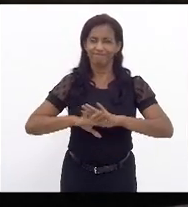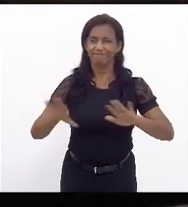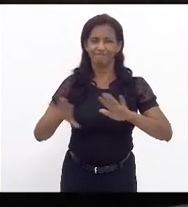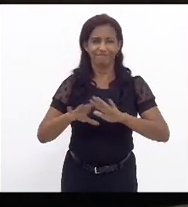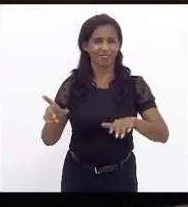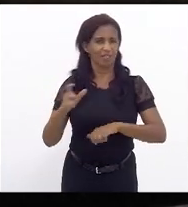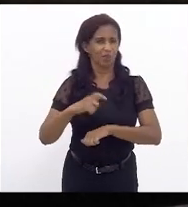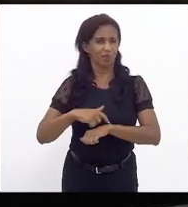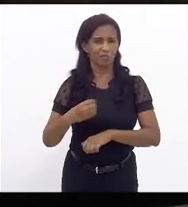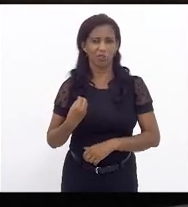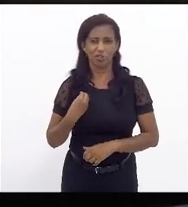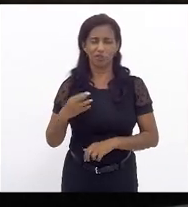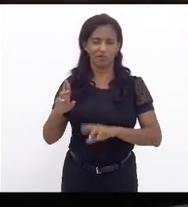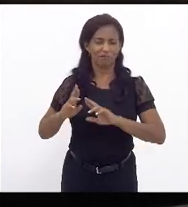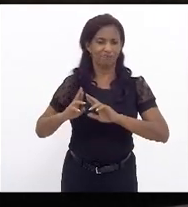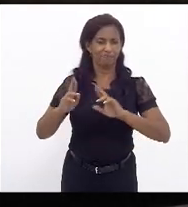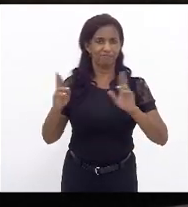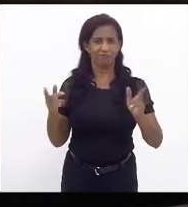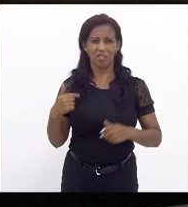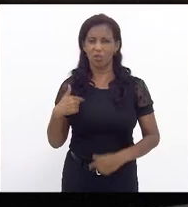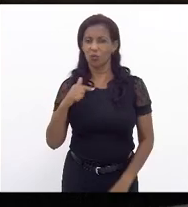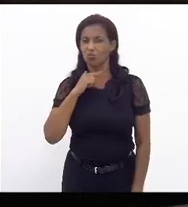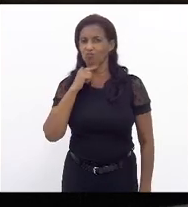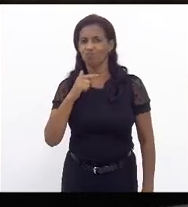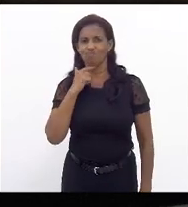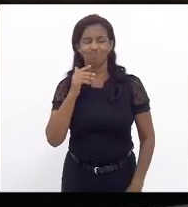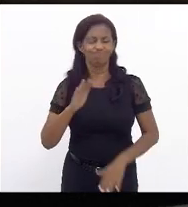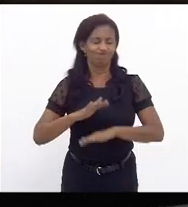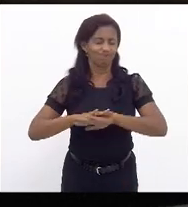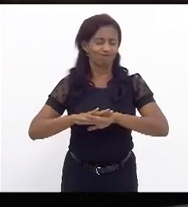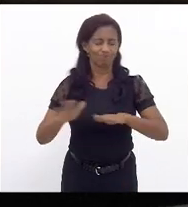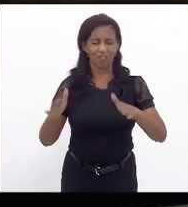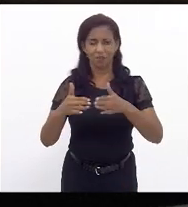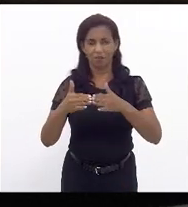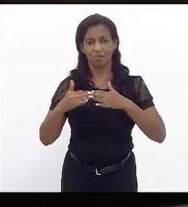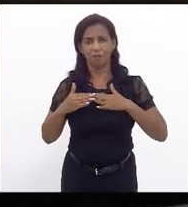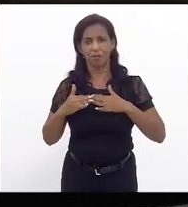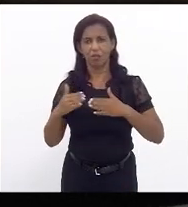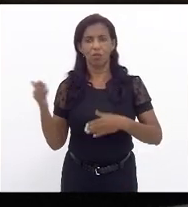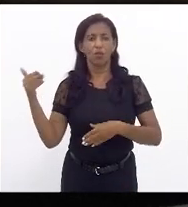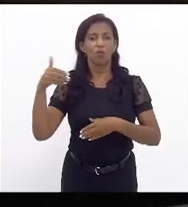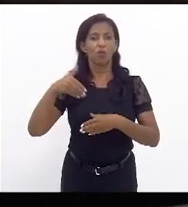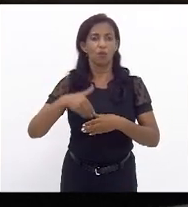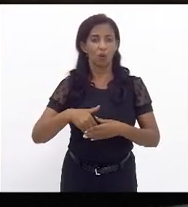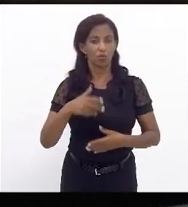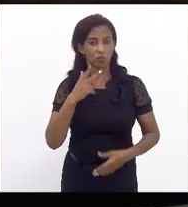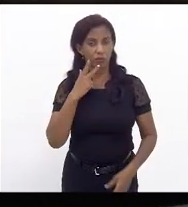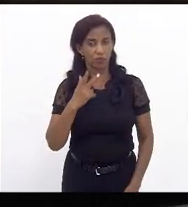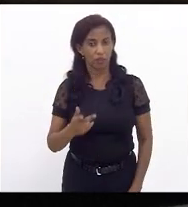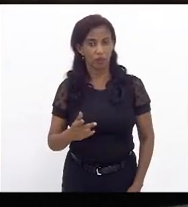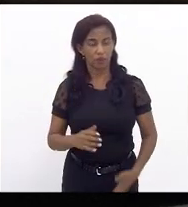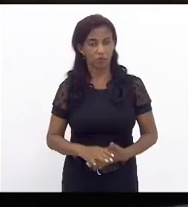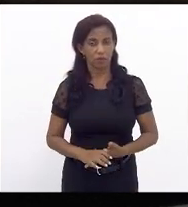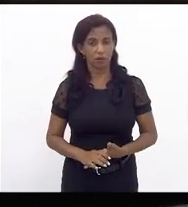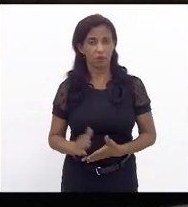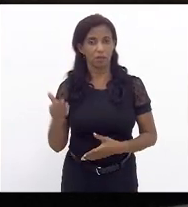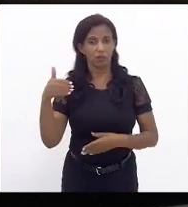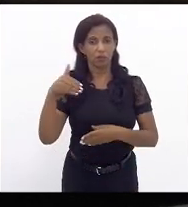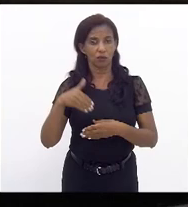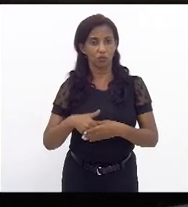os tempos que a gente vive, eu não consigo mais me abster. Volto a dizer,